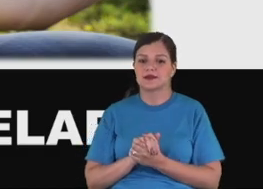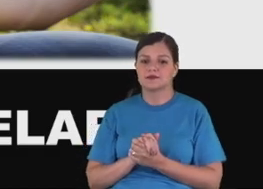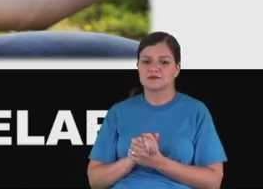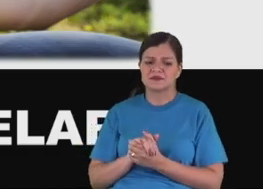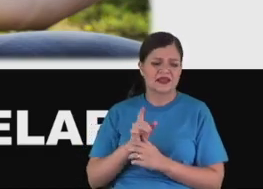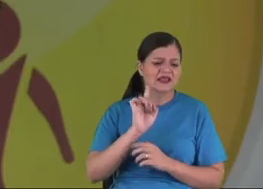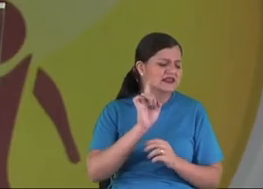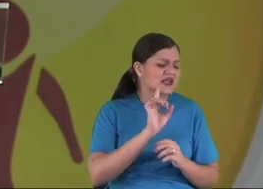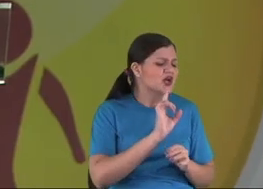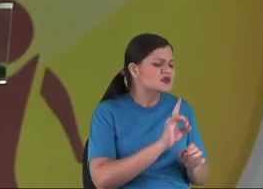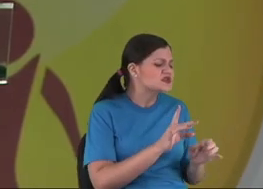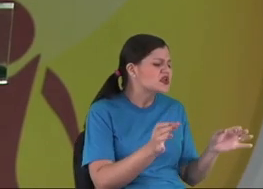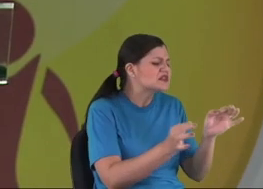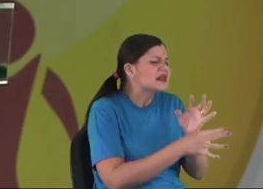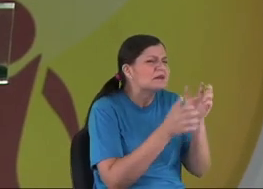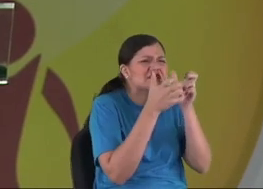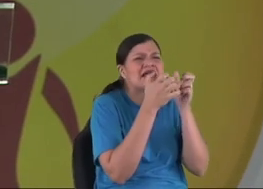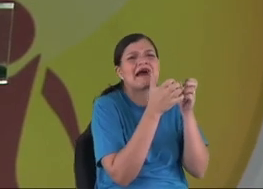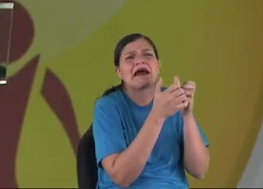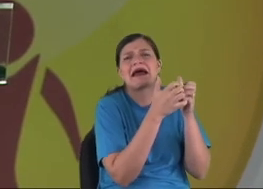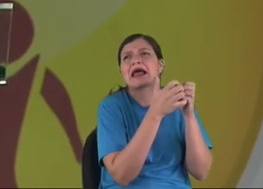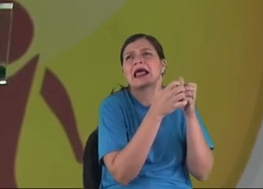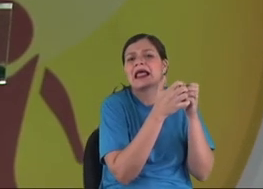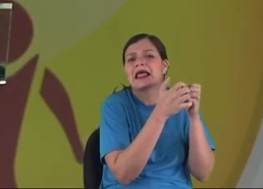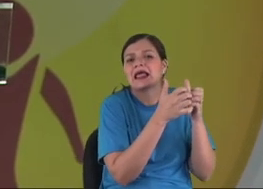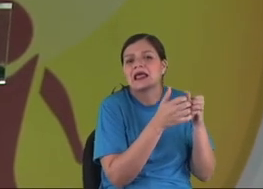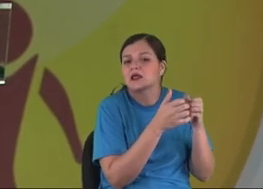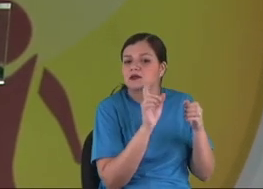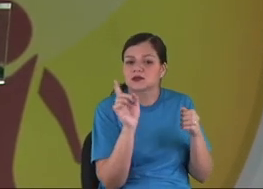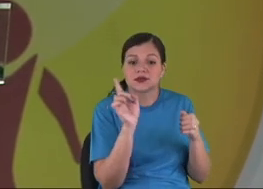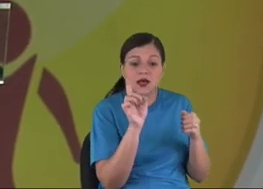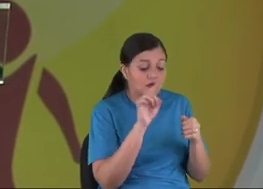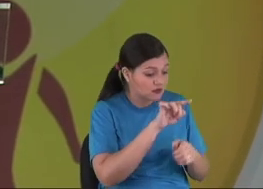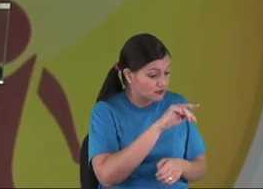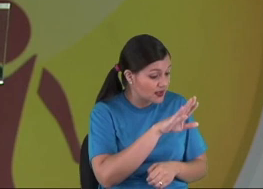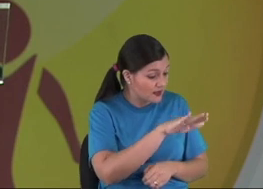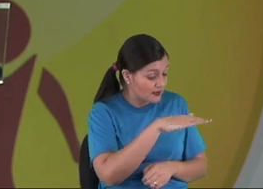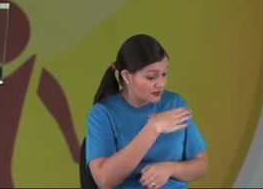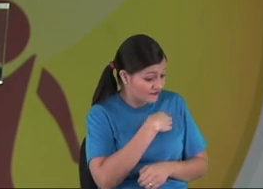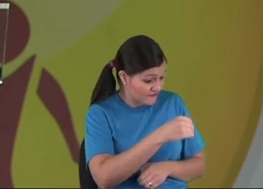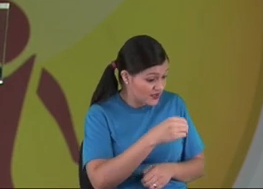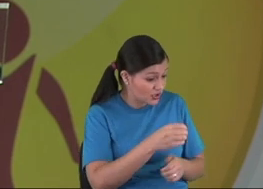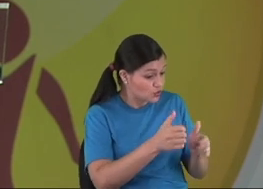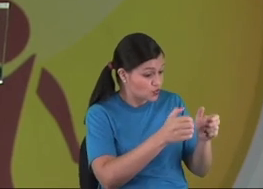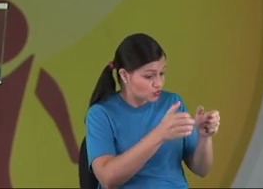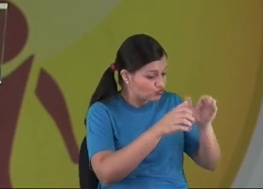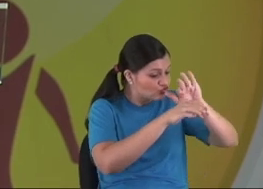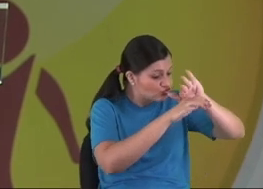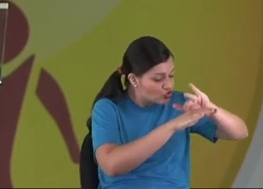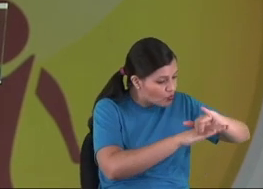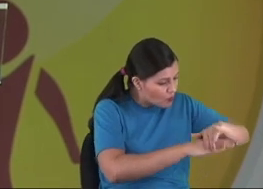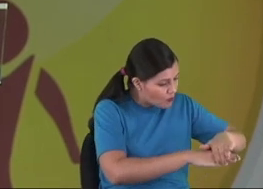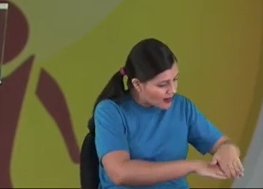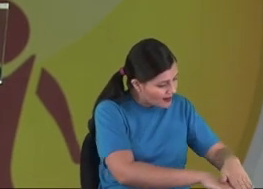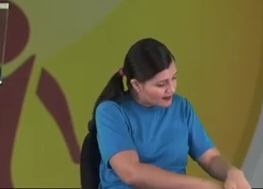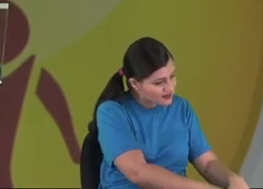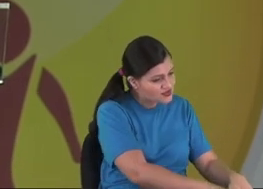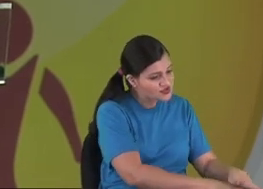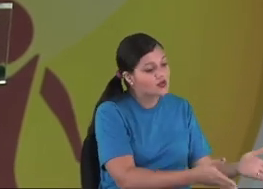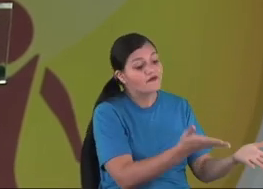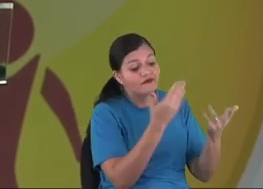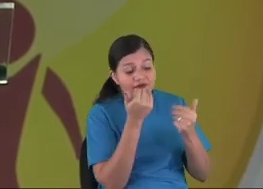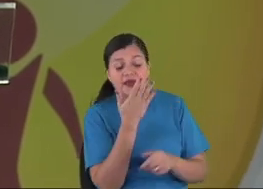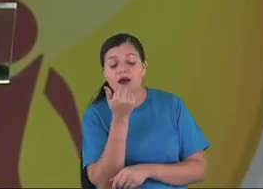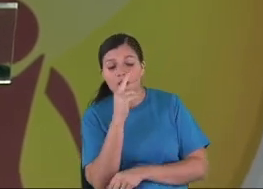não, deixa eu só terminar esse jogo. Deixa eu só terminar esse jogo, não. Filho, guarde o jogo. Vem